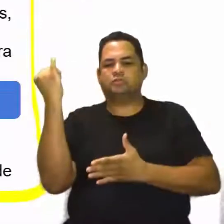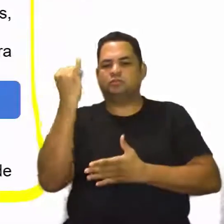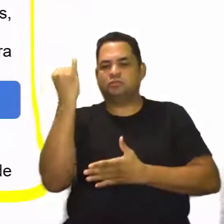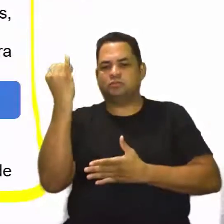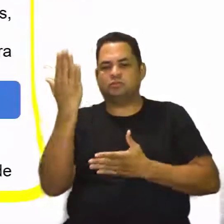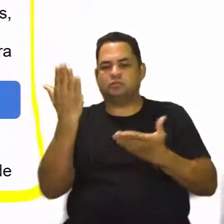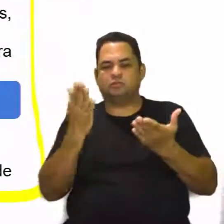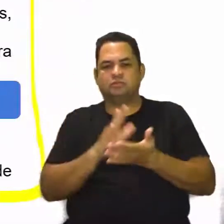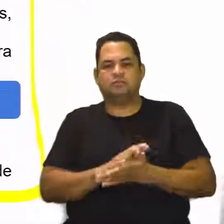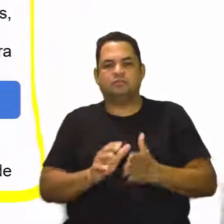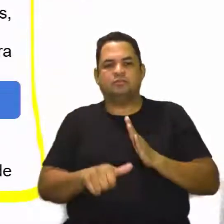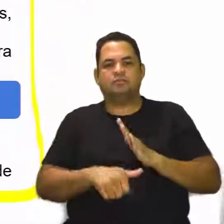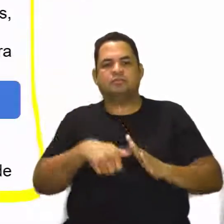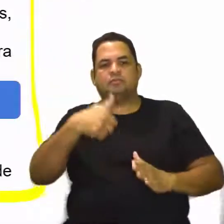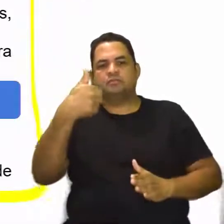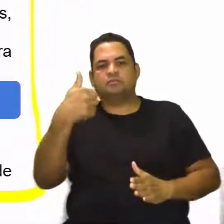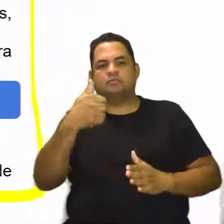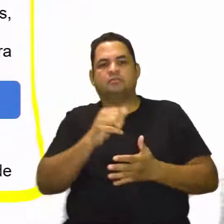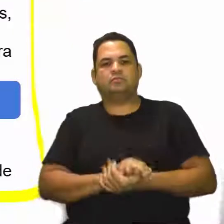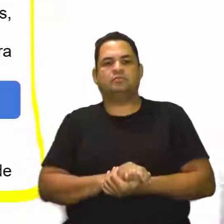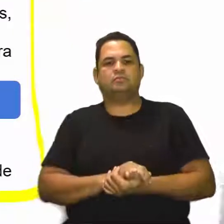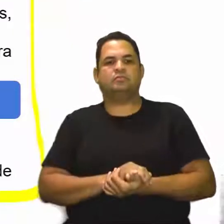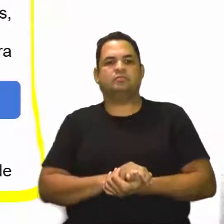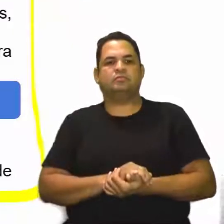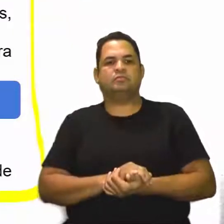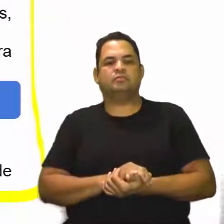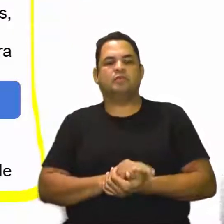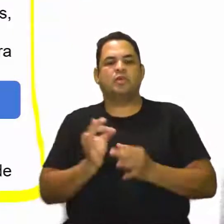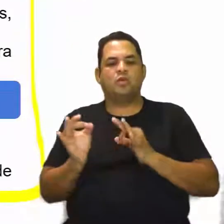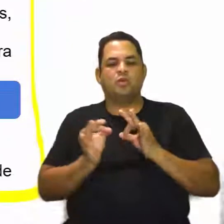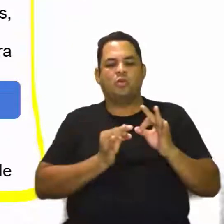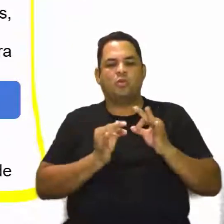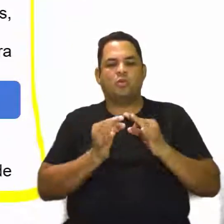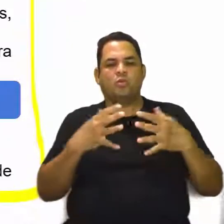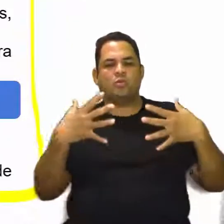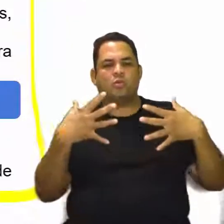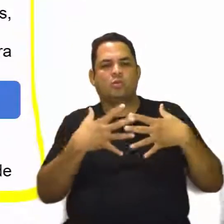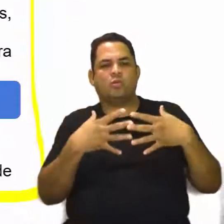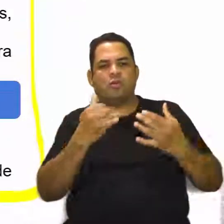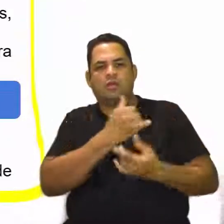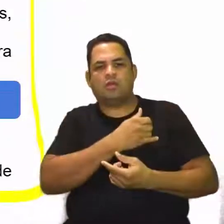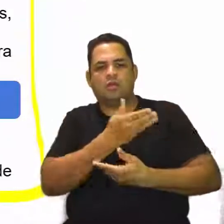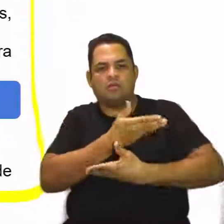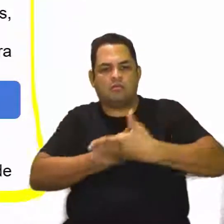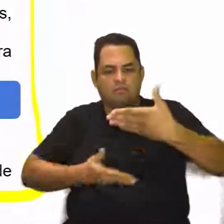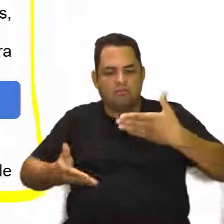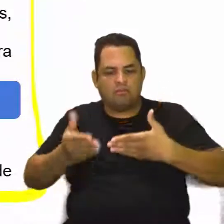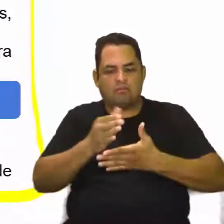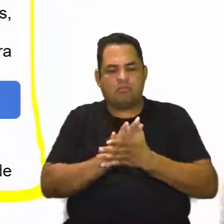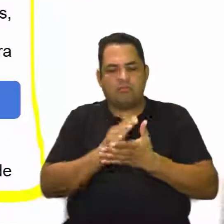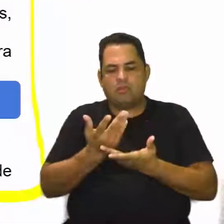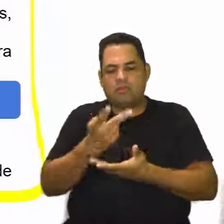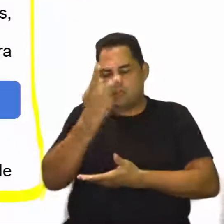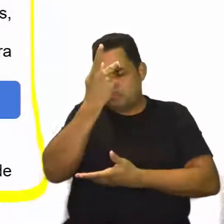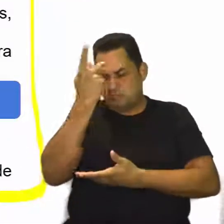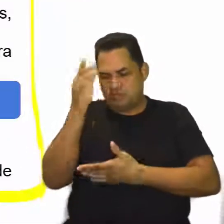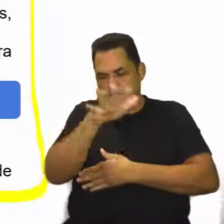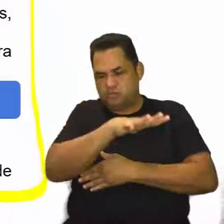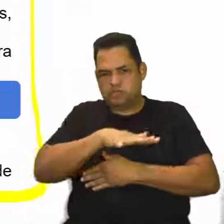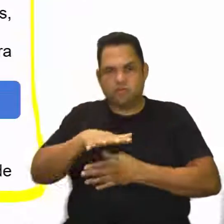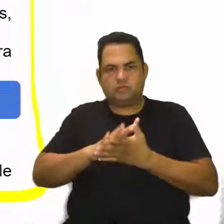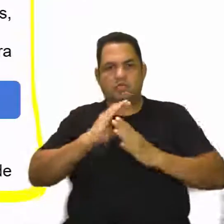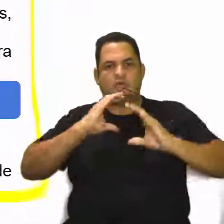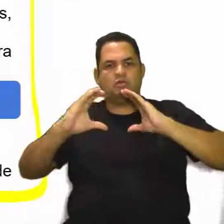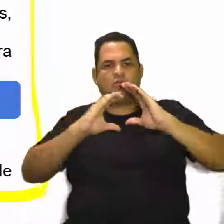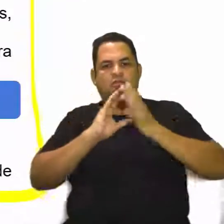tem um destaque primeiro, que seria, professora Iris? A forma complexa de interação interpessoal. Temos também a